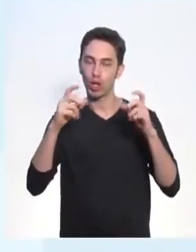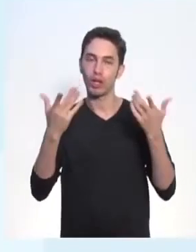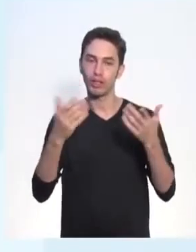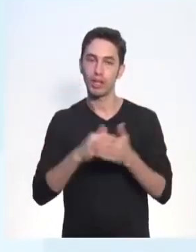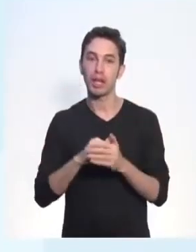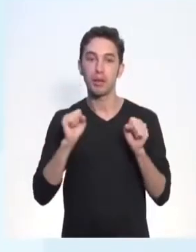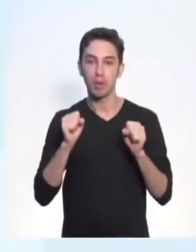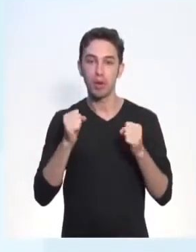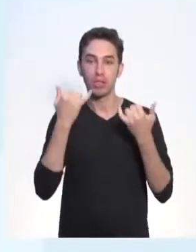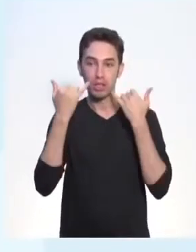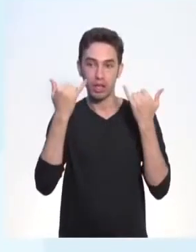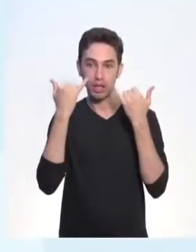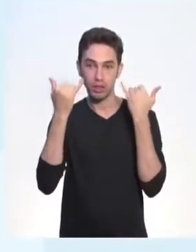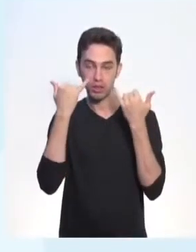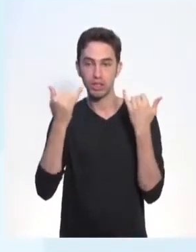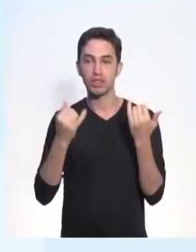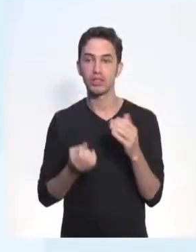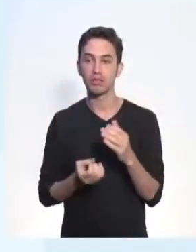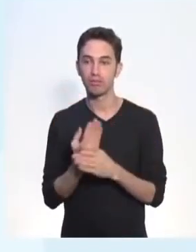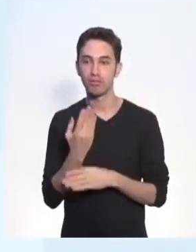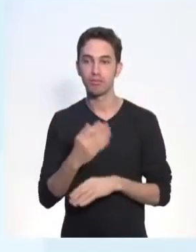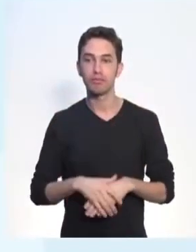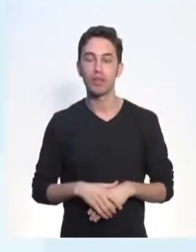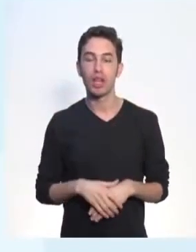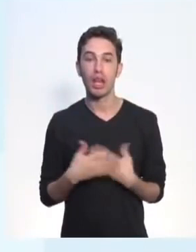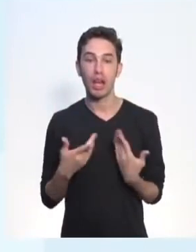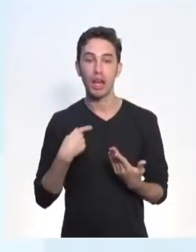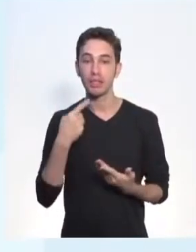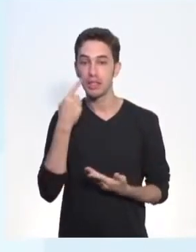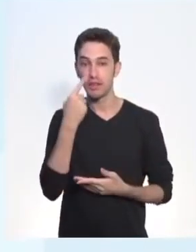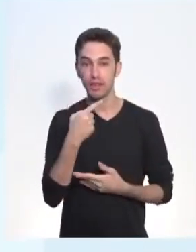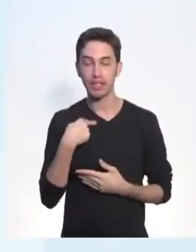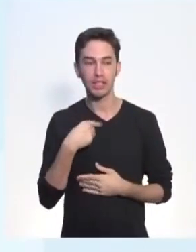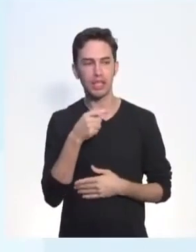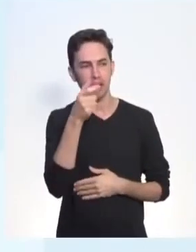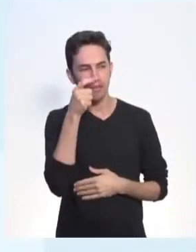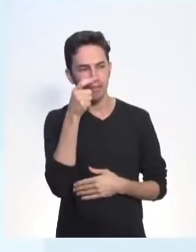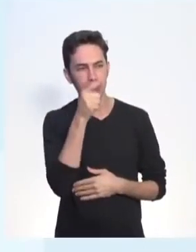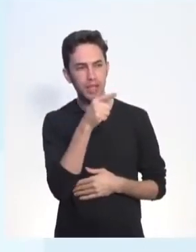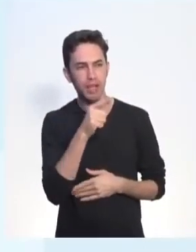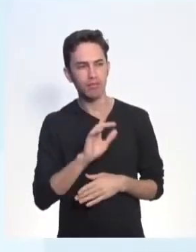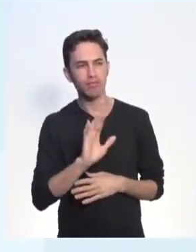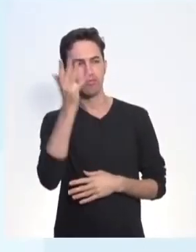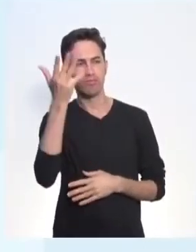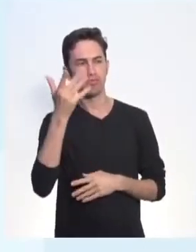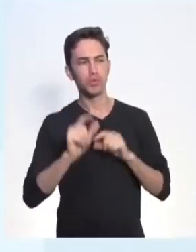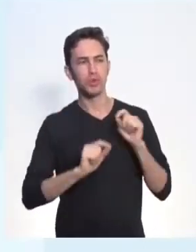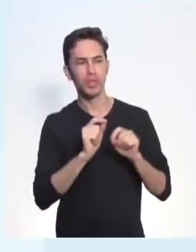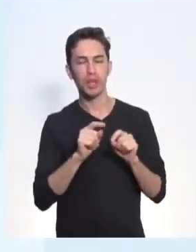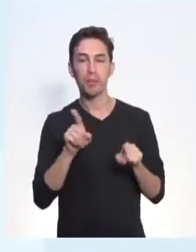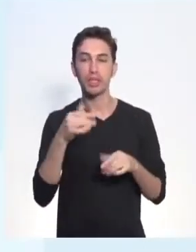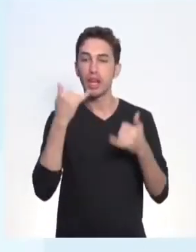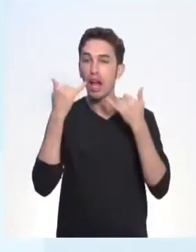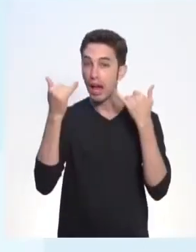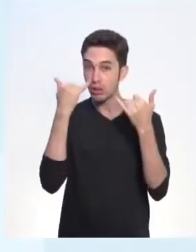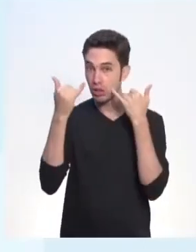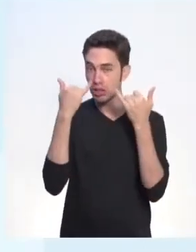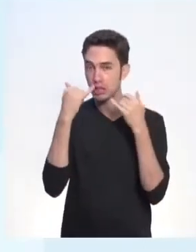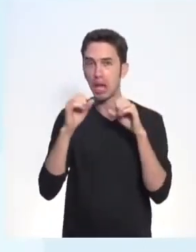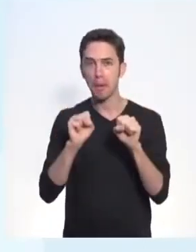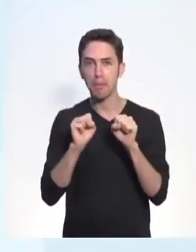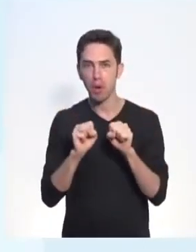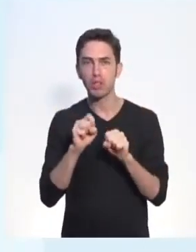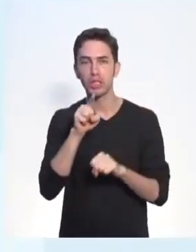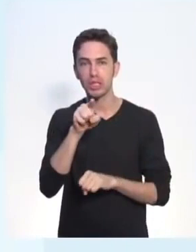uma notícia. O fato em si é a situação que você observa, o que se vê na imagem. Mas a notícia que se pode fazer delas é